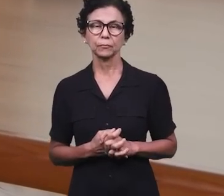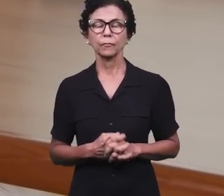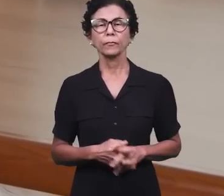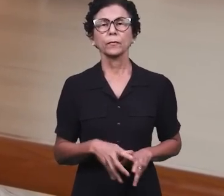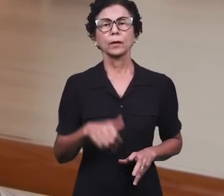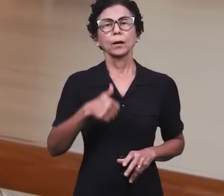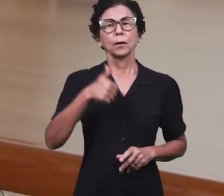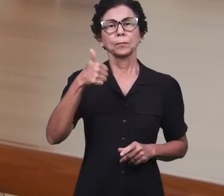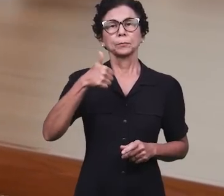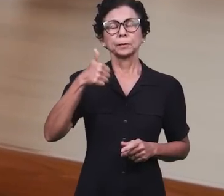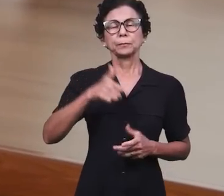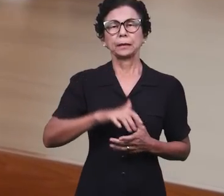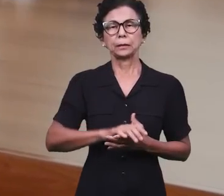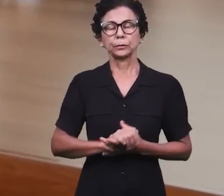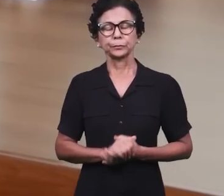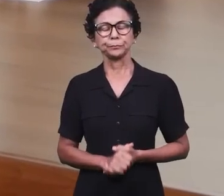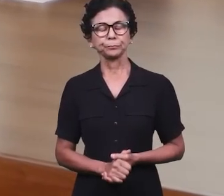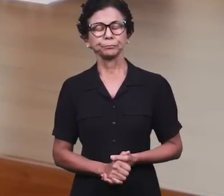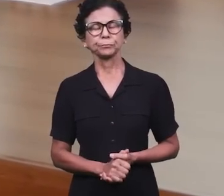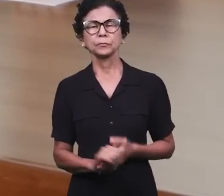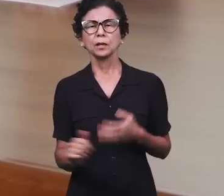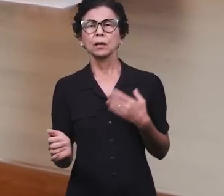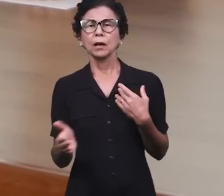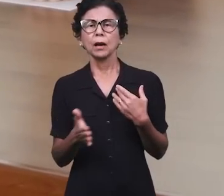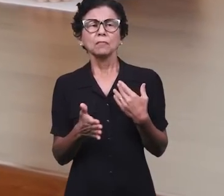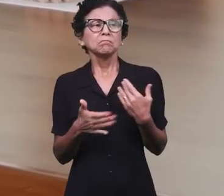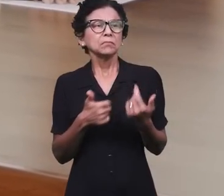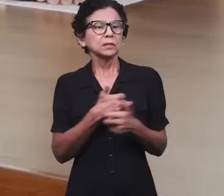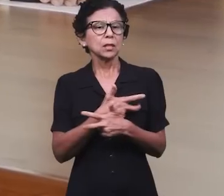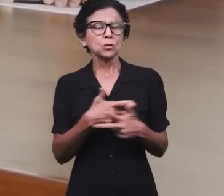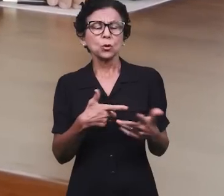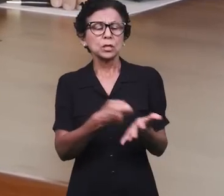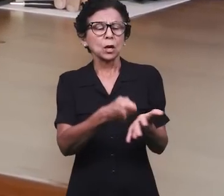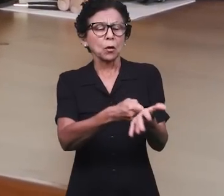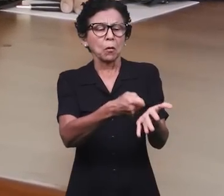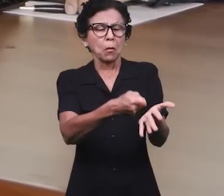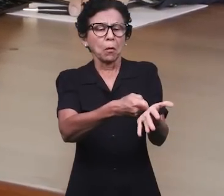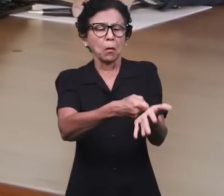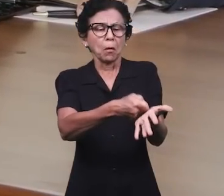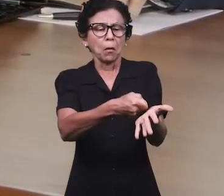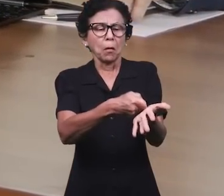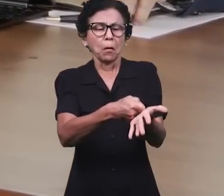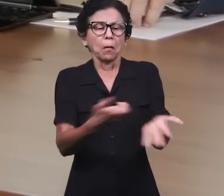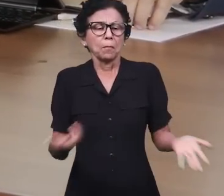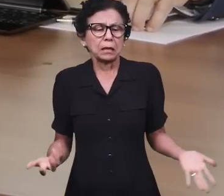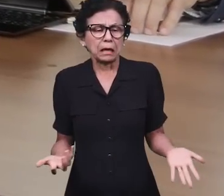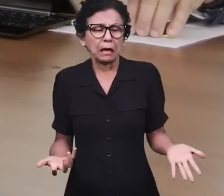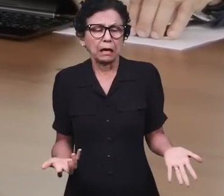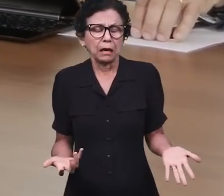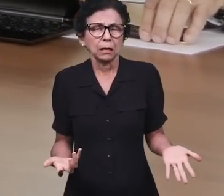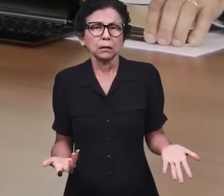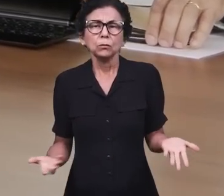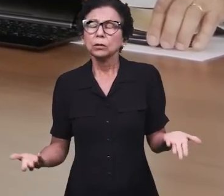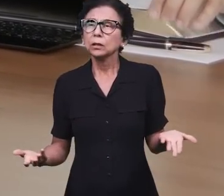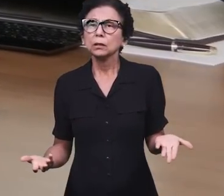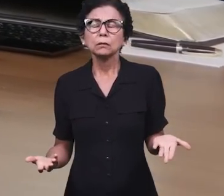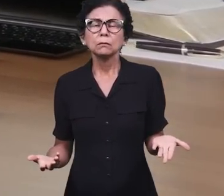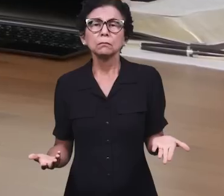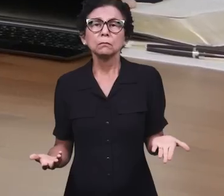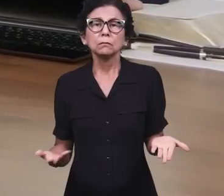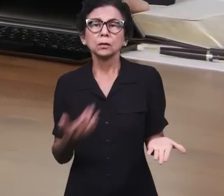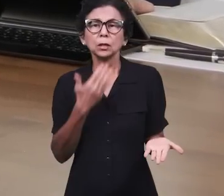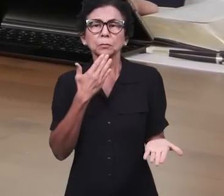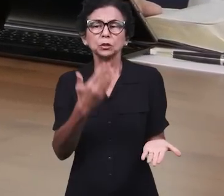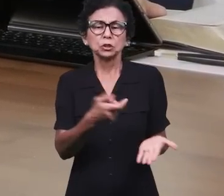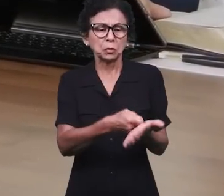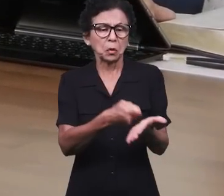Primeira coisa, você faz exigências sem sentido para ele. Você faz exigências que você quer fazer. Não tem sentido nenhum. Você